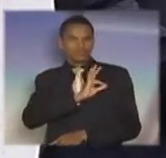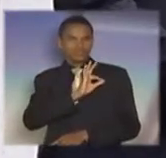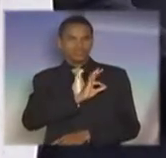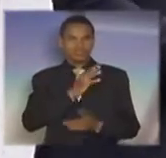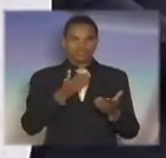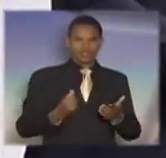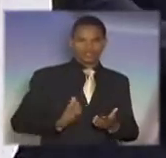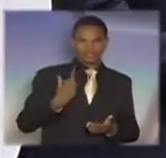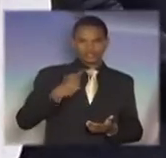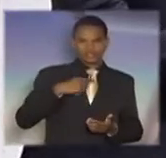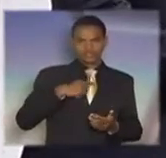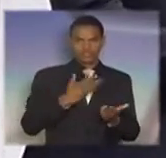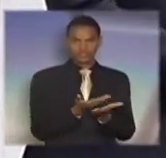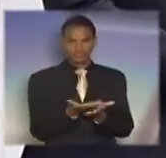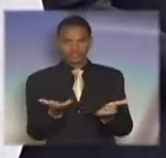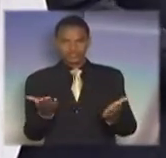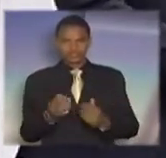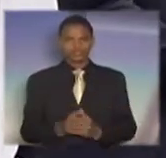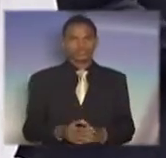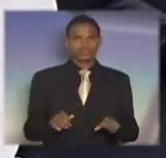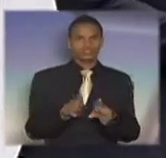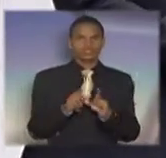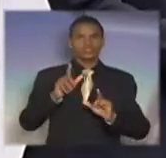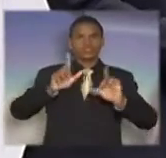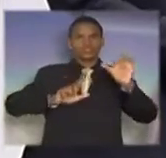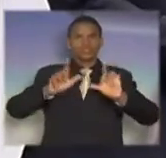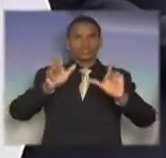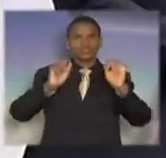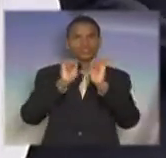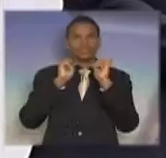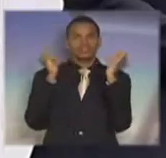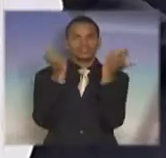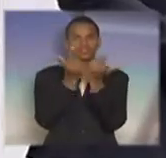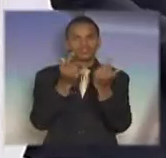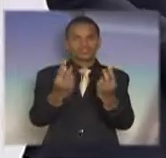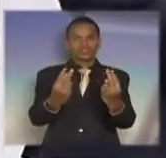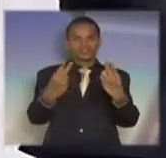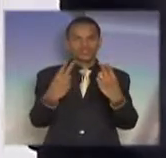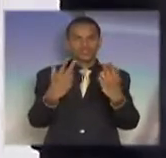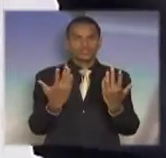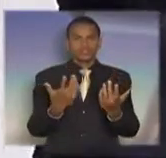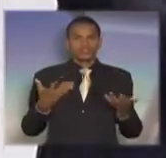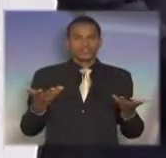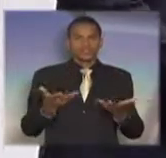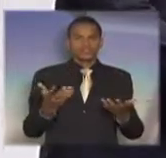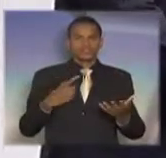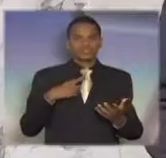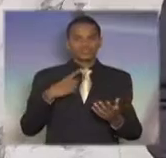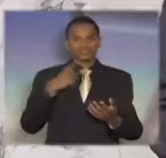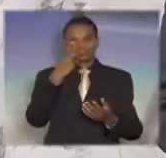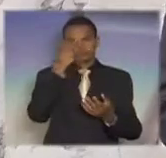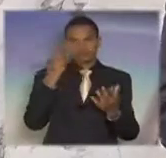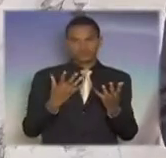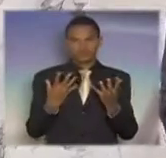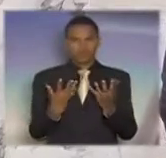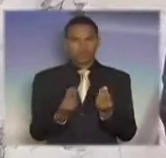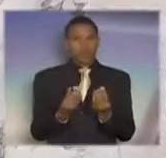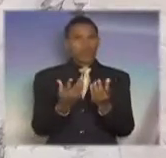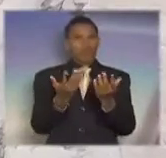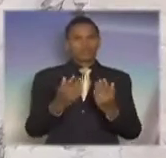senhores e senhoras a nossa tv assembléia o público que nos assiste casa cheia como sempre é sempre bom estar aqui